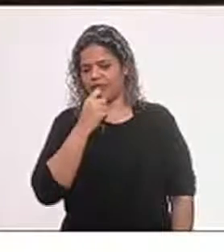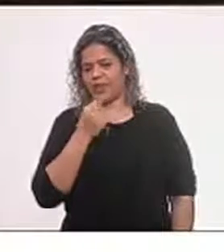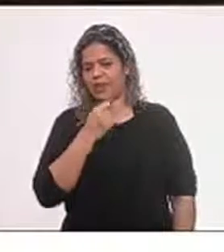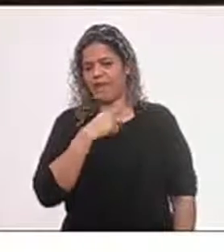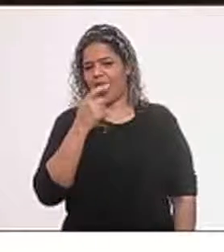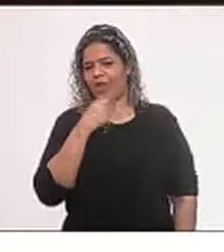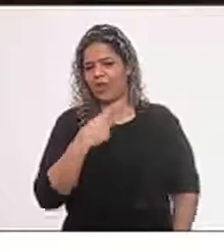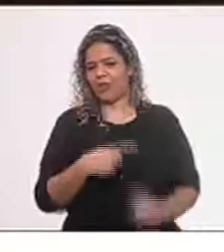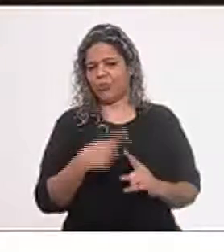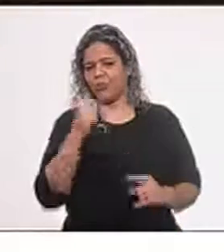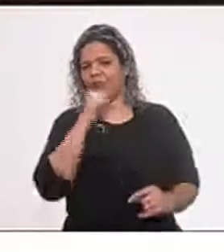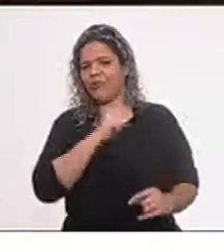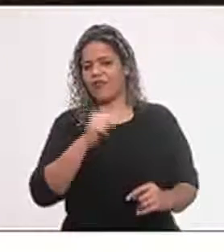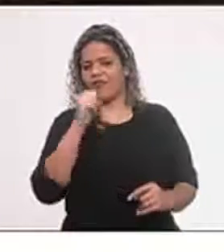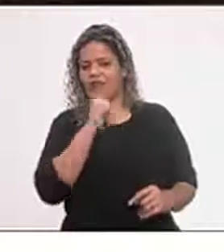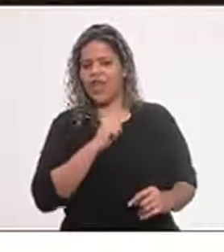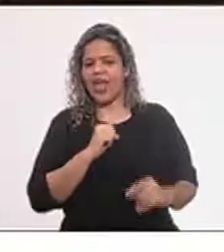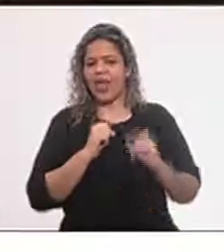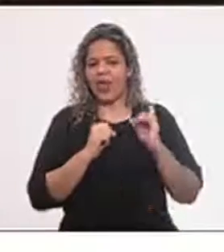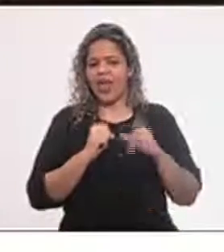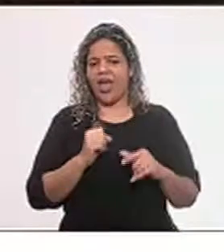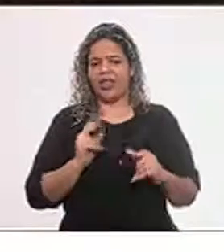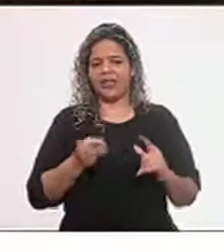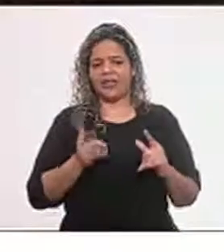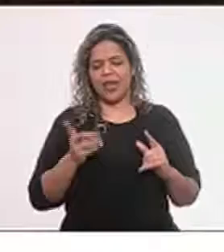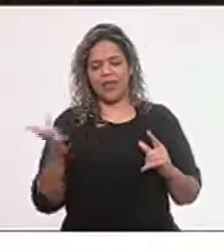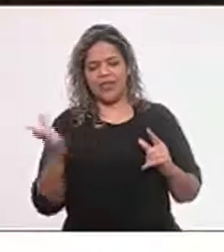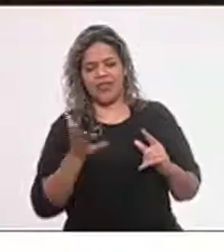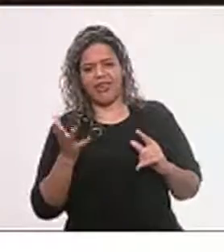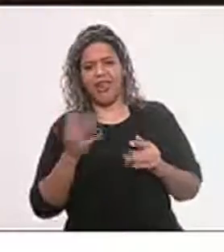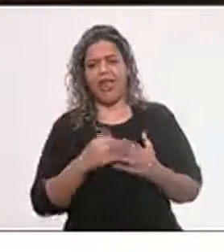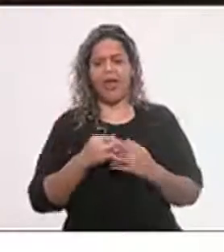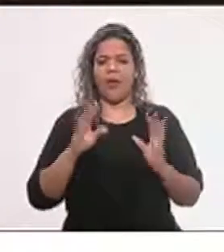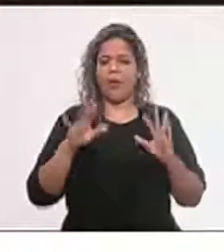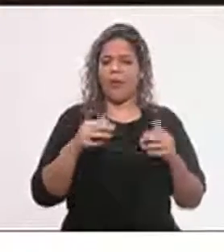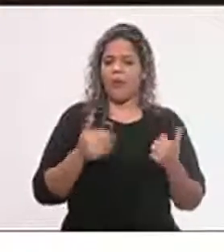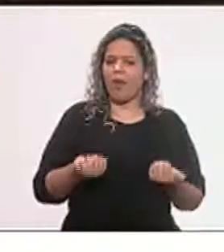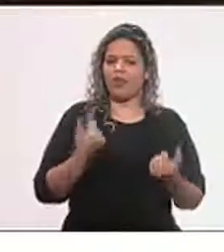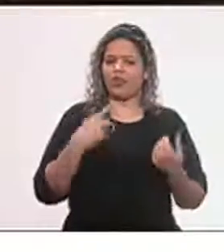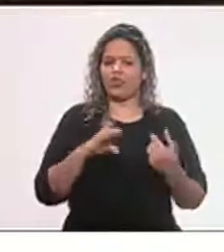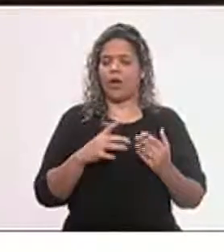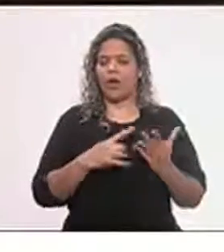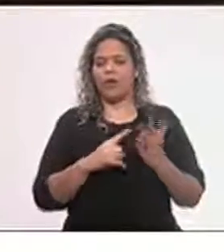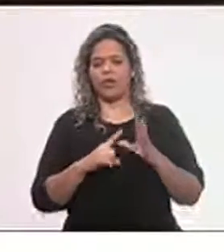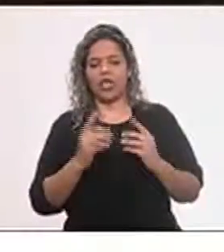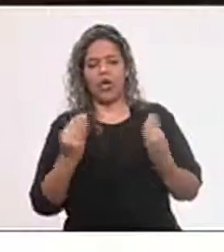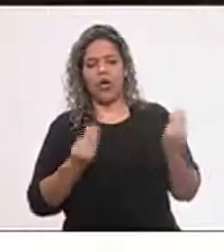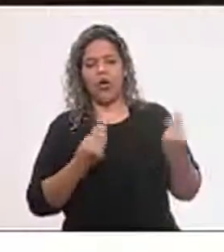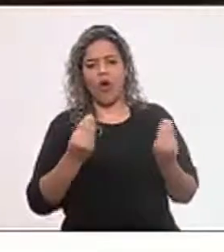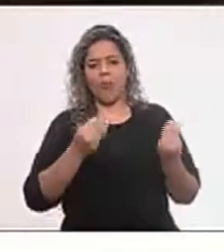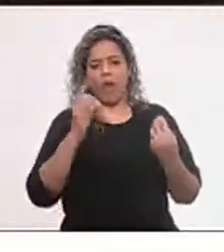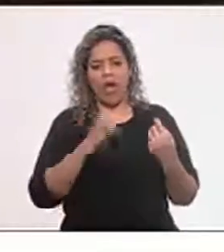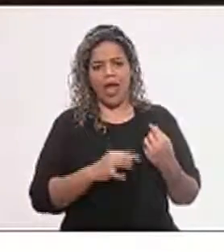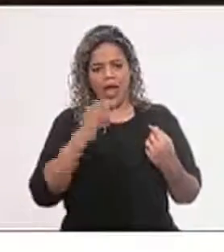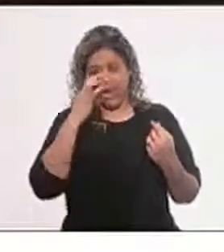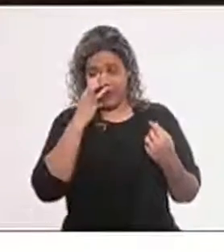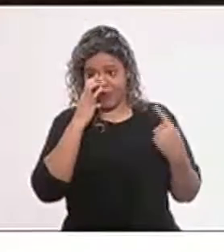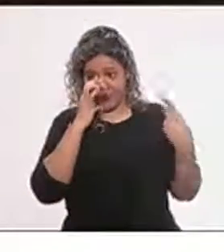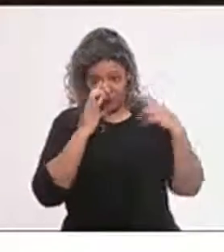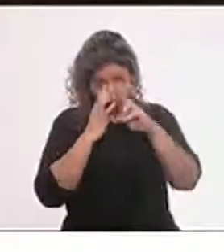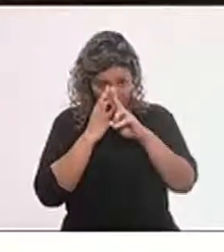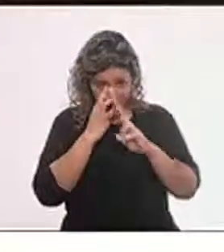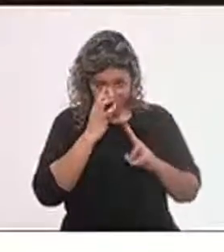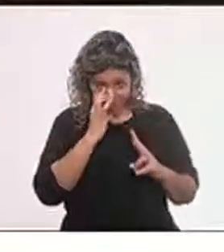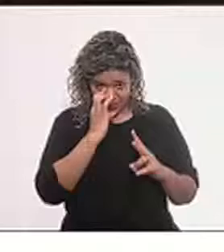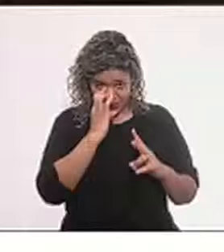porque o velho sempre vem, o velho que quer não só demonstrar o quanto que é forte.